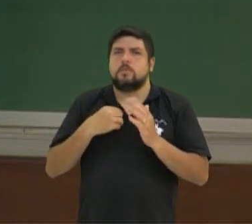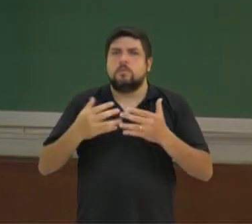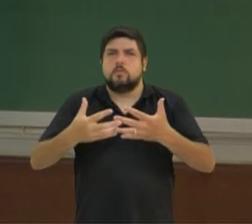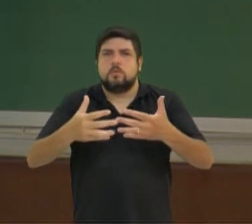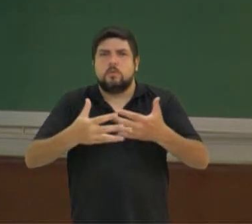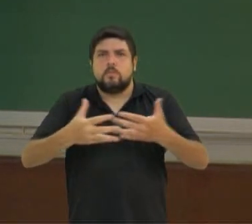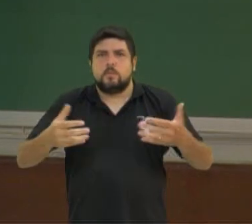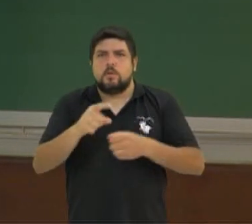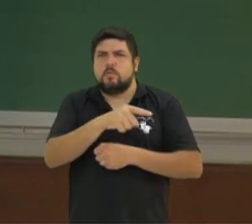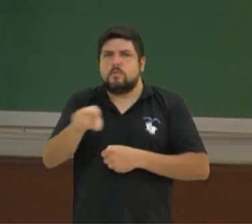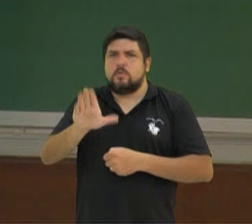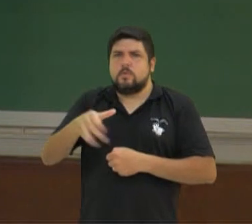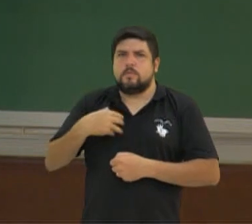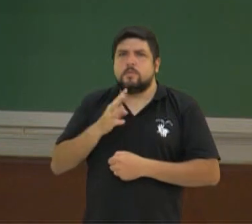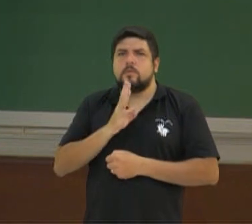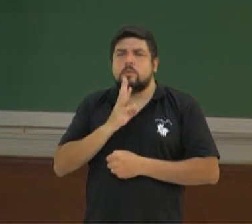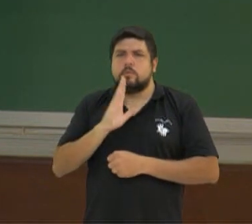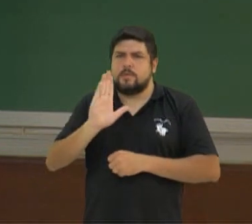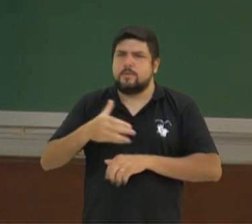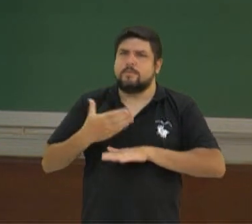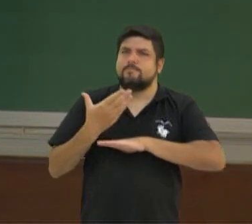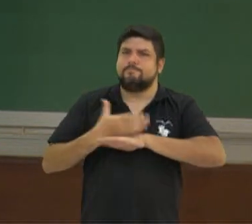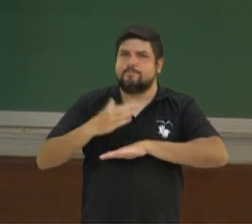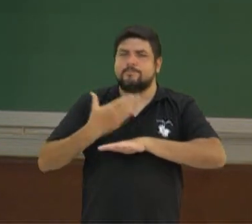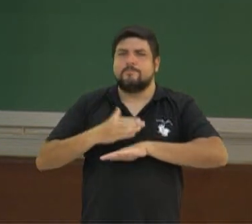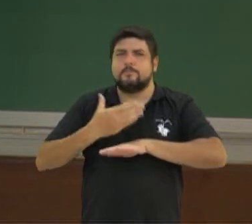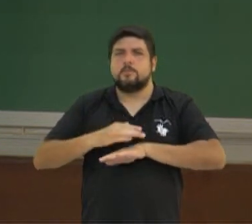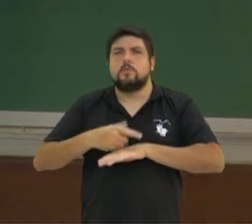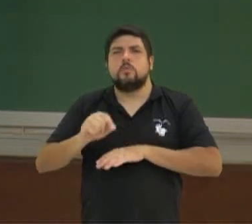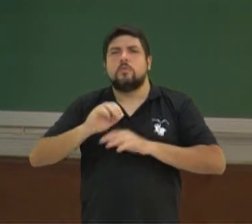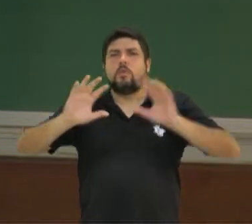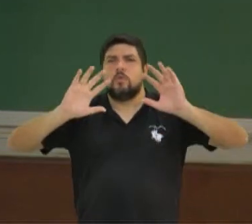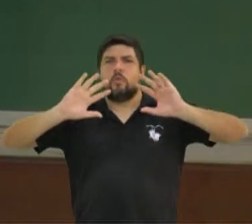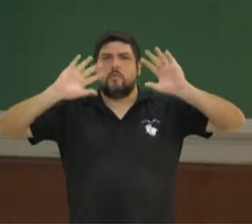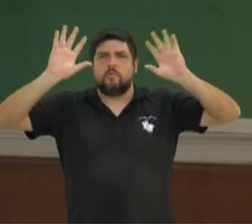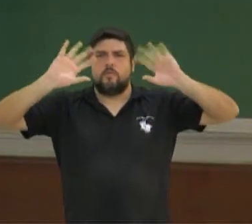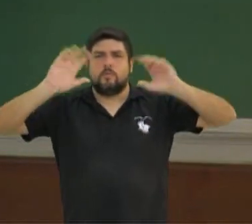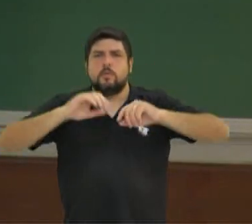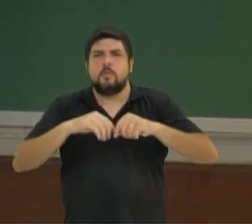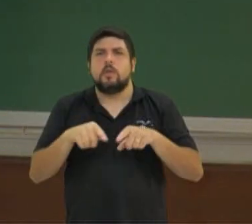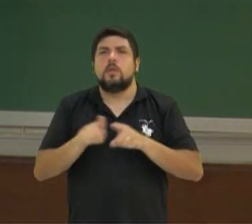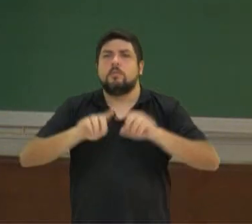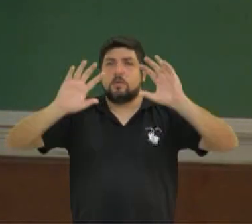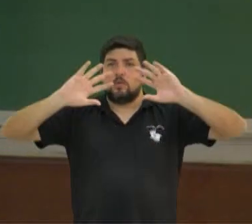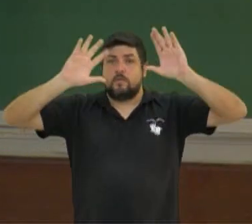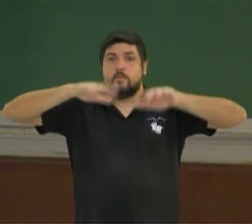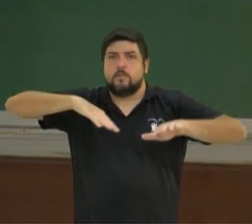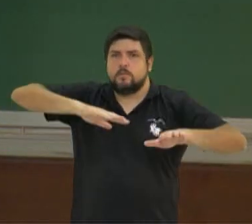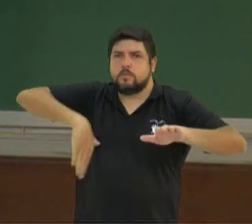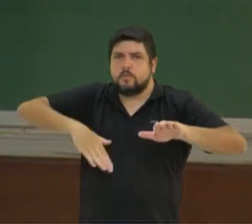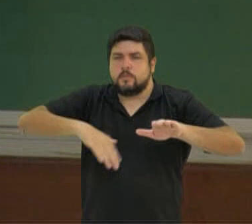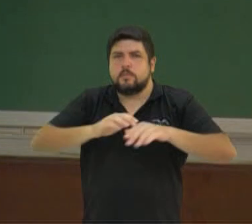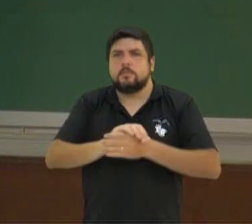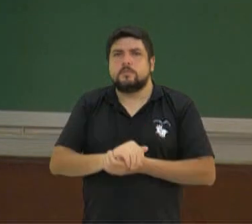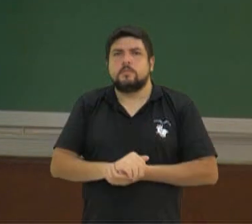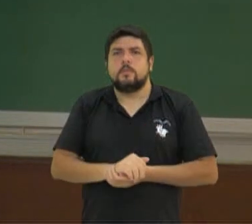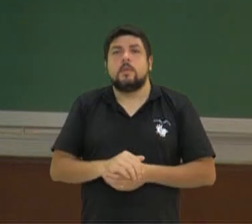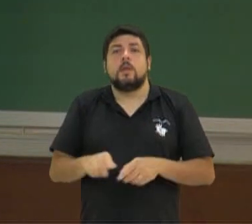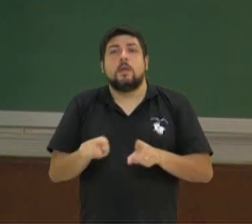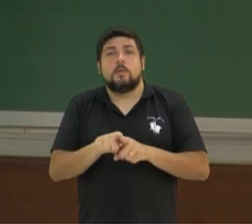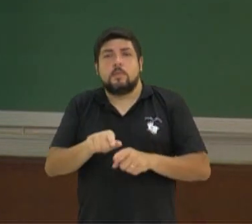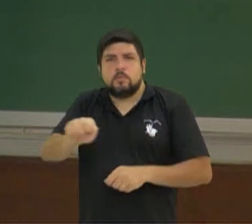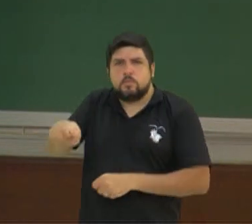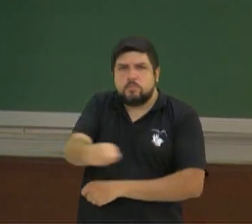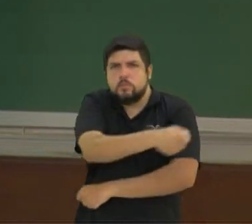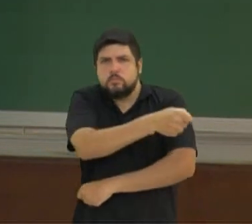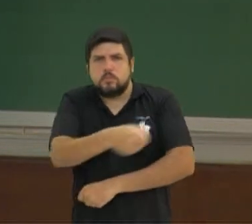rede. Muitos de vocês já conhecem, já praticaram, né, muitas dessa modalidade, que é o voleibol, vôlei de praia, bastante conhecido também, né, os dois vôleis ali, o tênis de